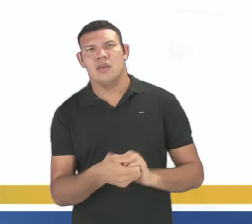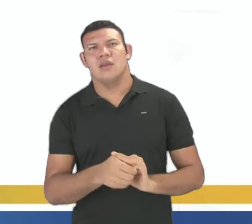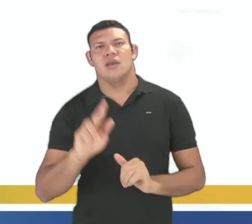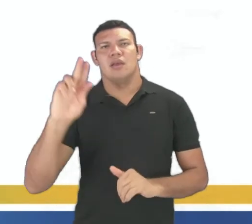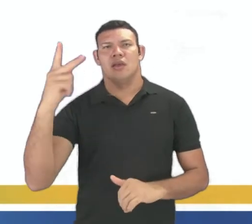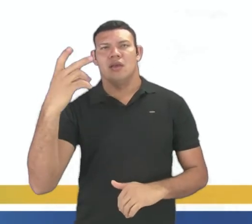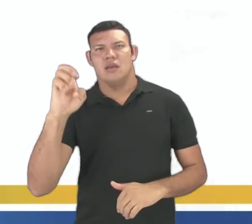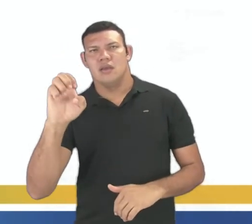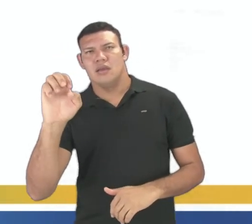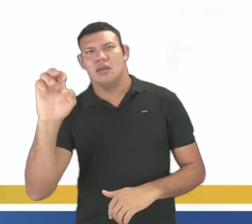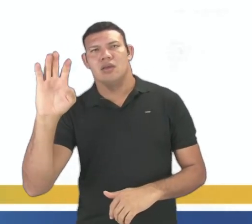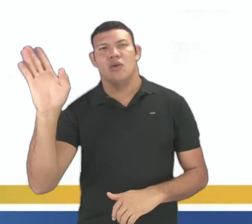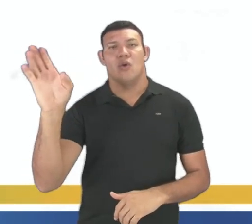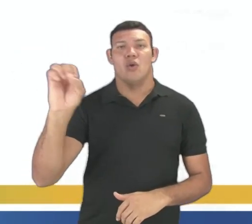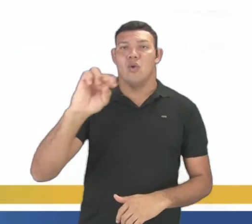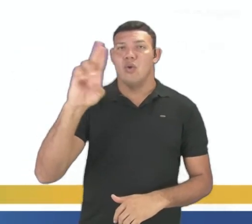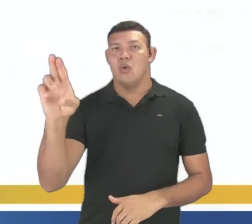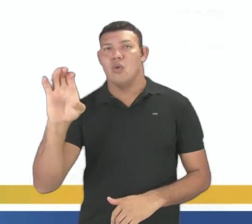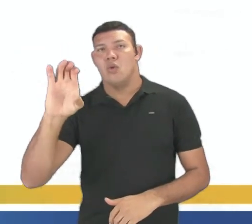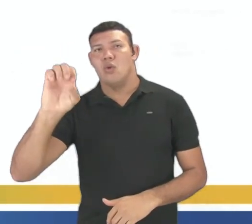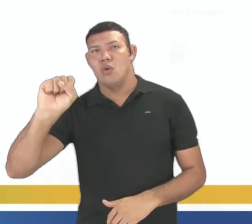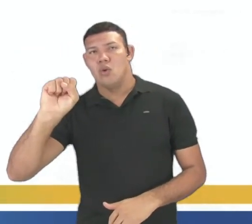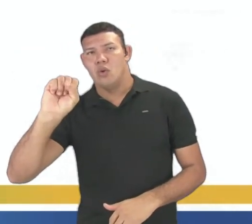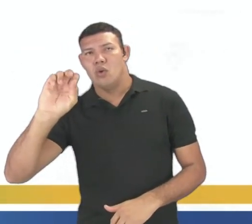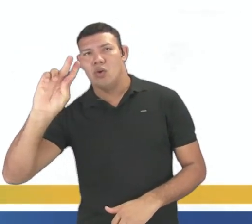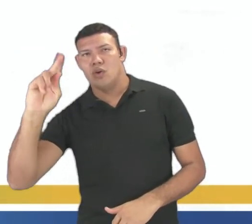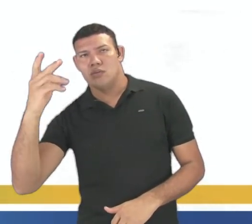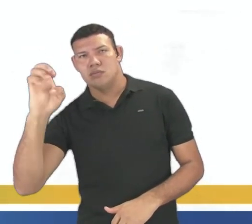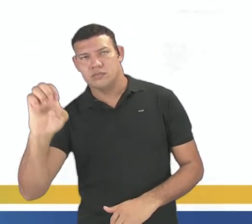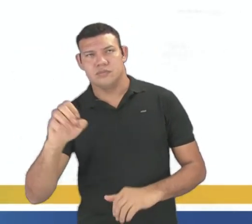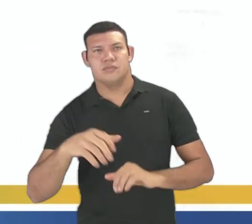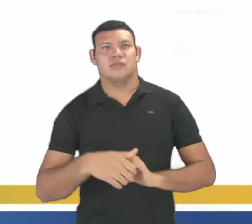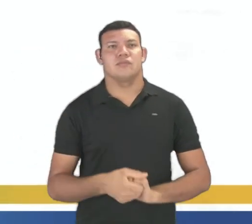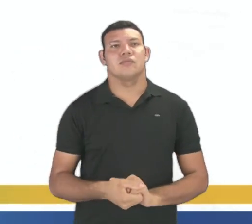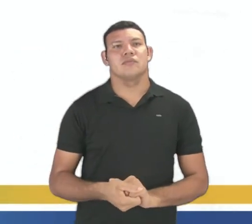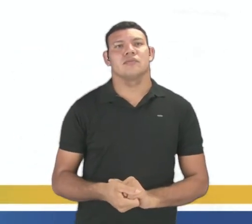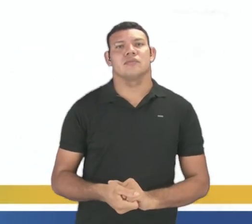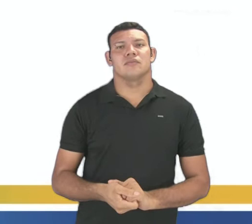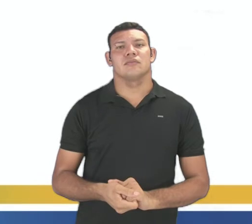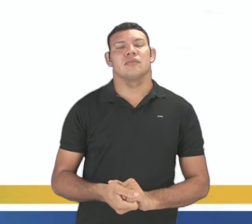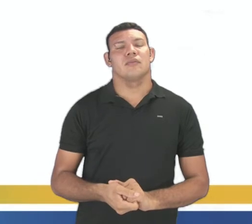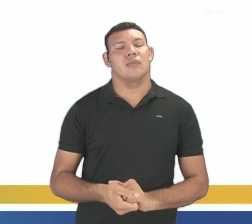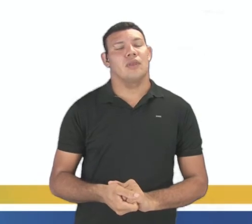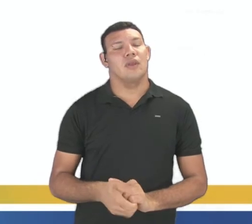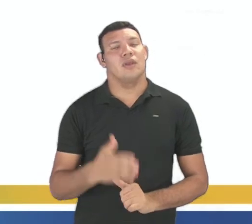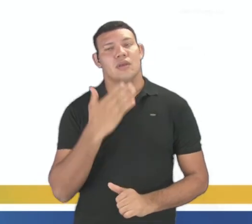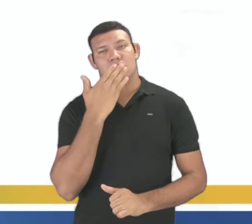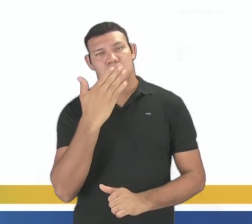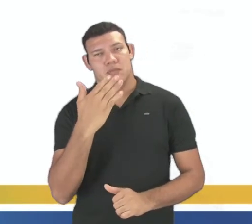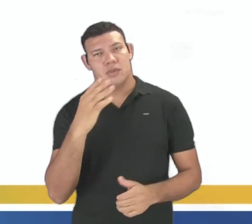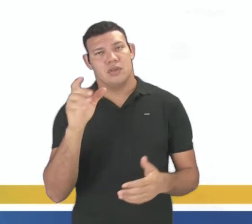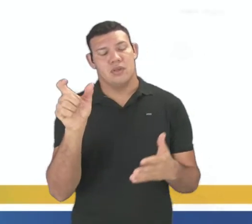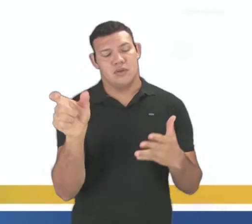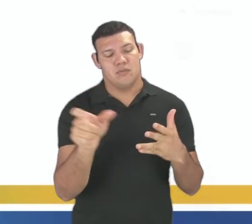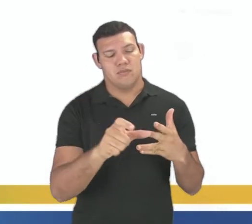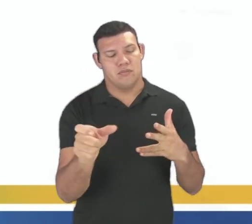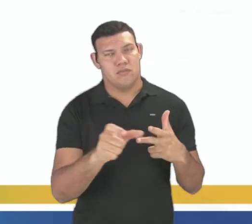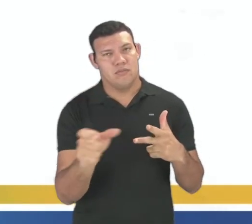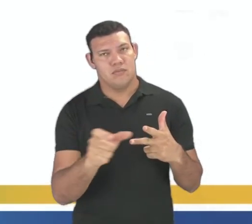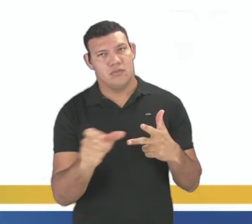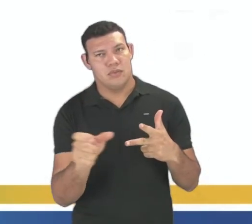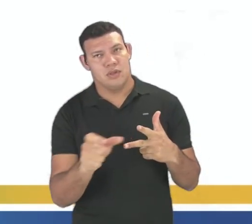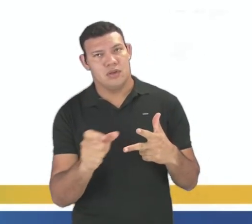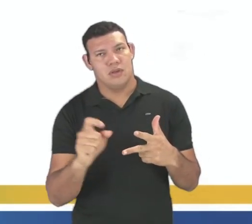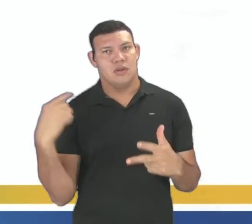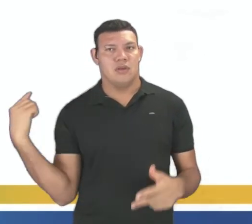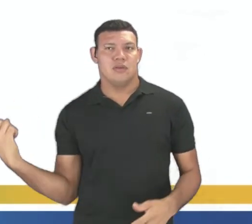with me. Somebody é eu, ele, nós, vós. Nós vamos preferir usar a terceira pessoa, do plural ou do